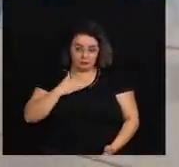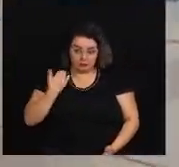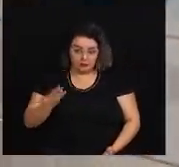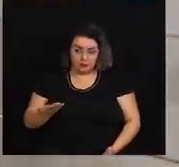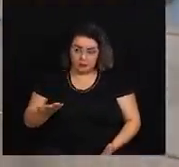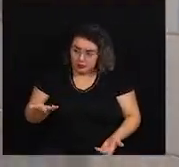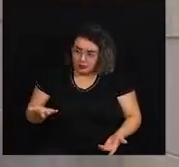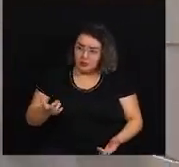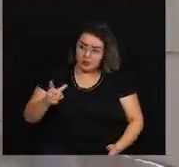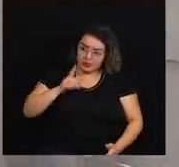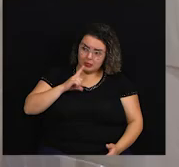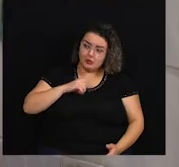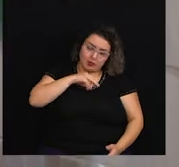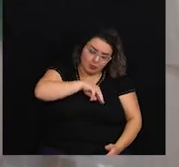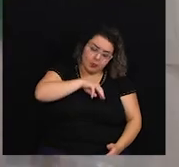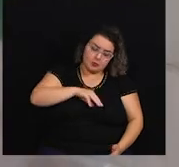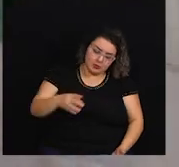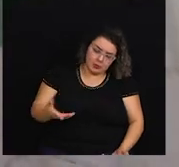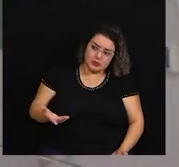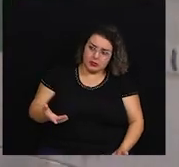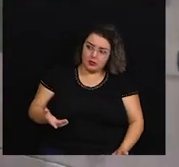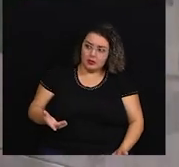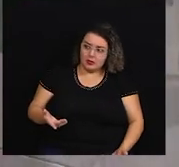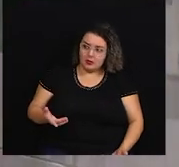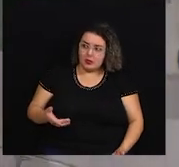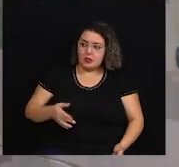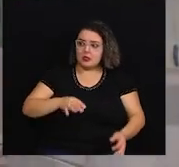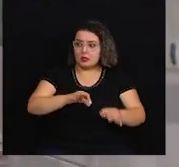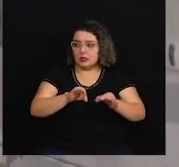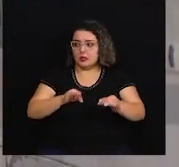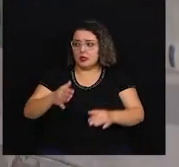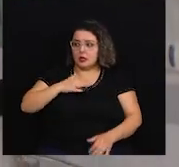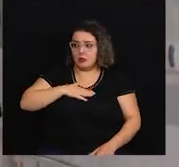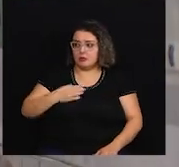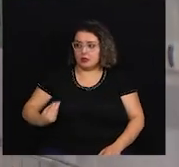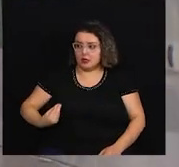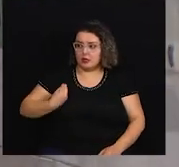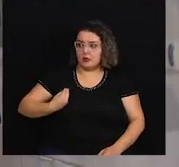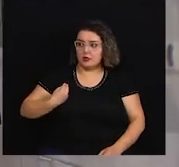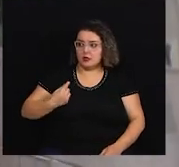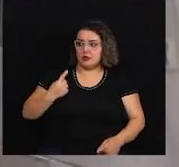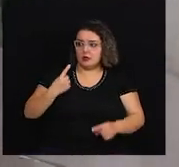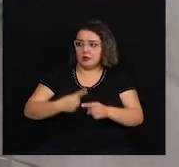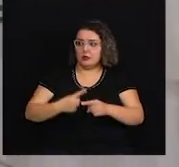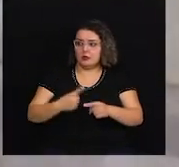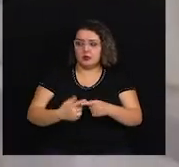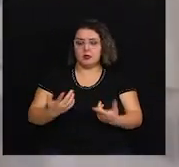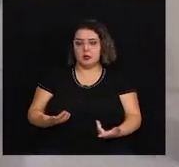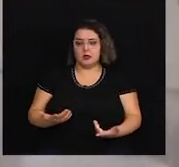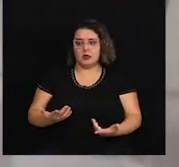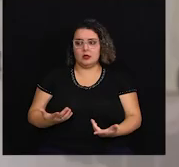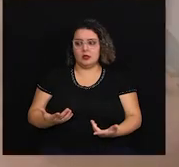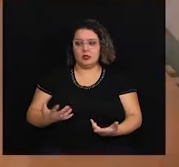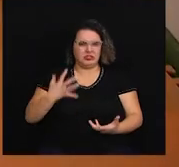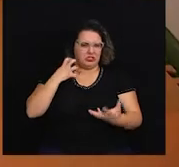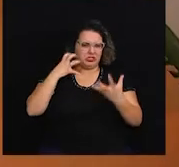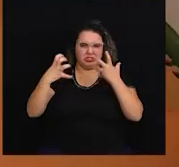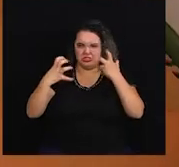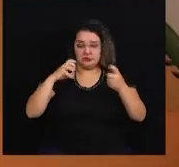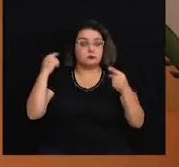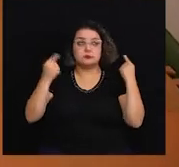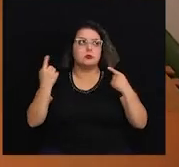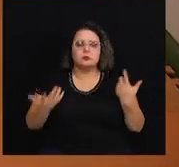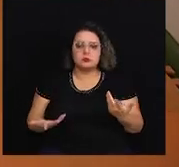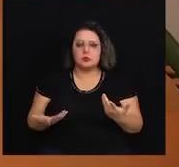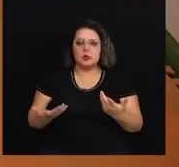tem um motivo muito grave então esse projeto nem minha vida porque tem que passar tem por isso que eu sou tão estressado falou